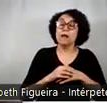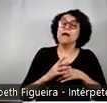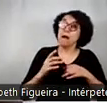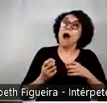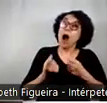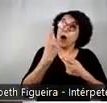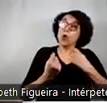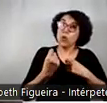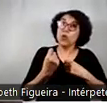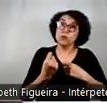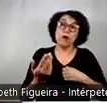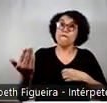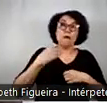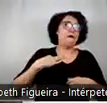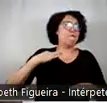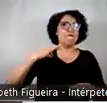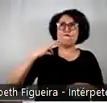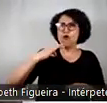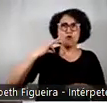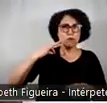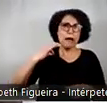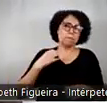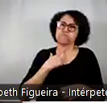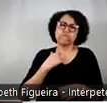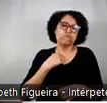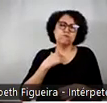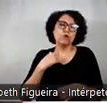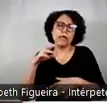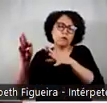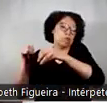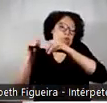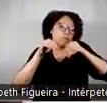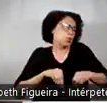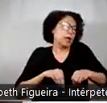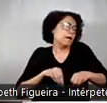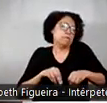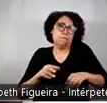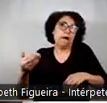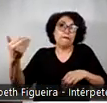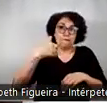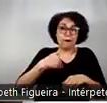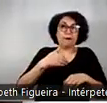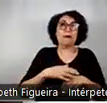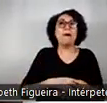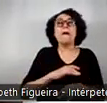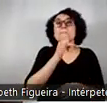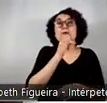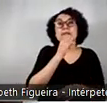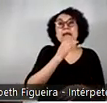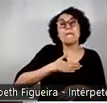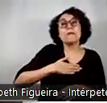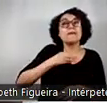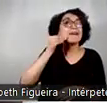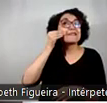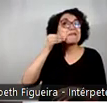país de origem. Por exemplo, quando eu estou contando um pouquinho das minhas experiências, né, da minha história de vida, quando eu faço uma migração,